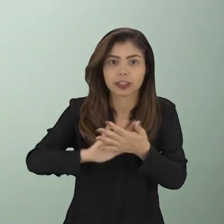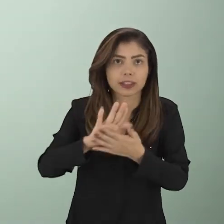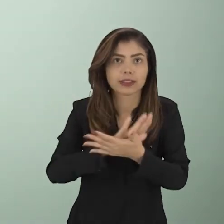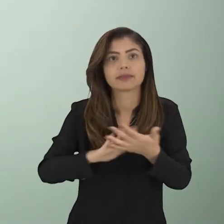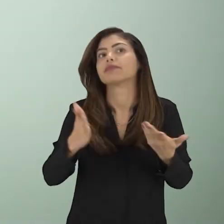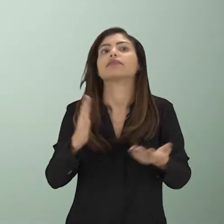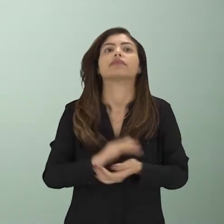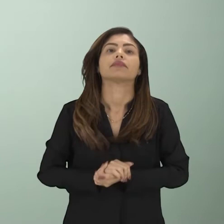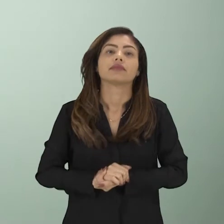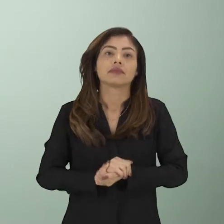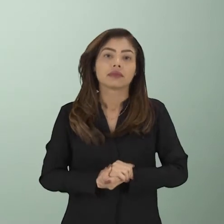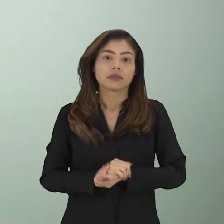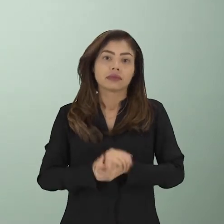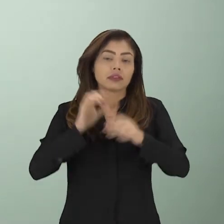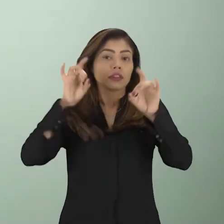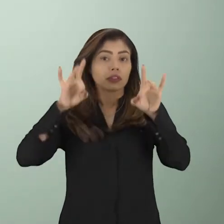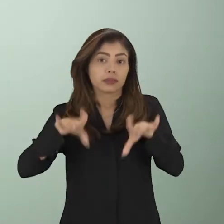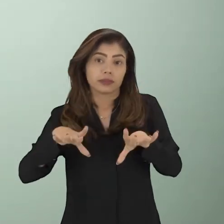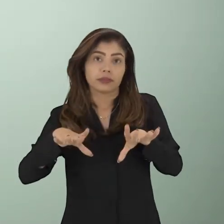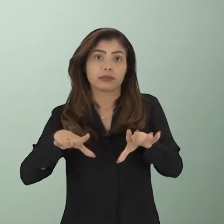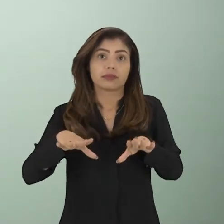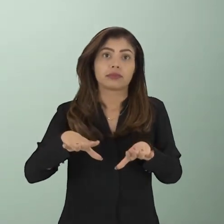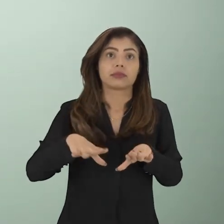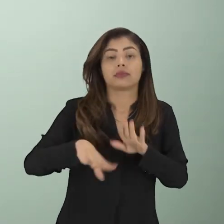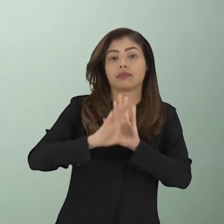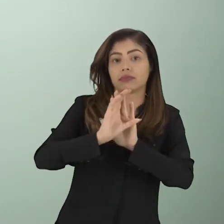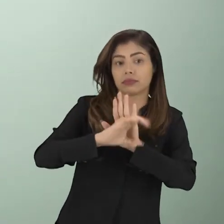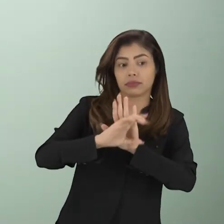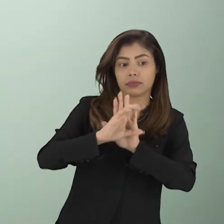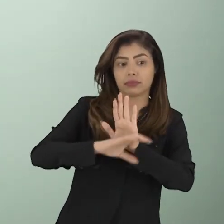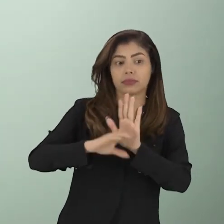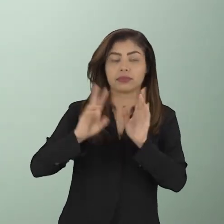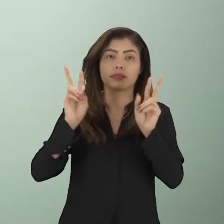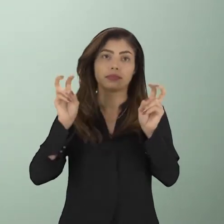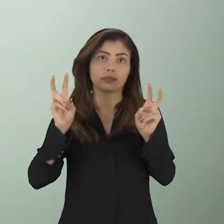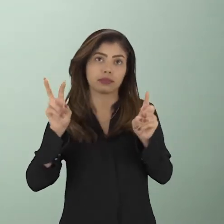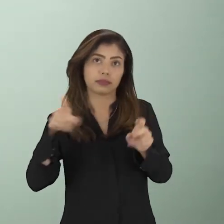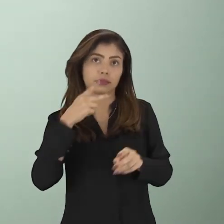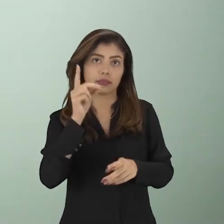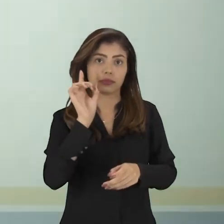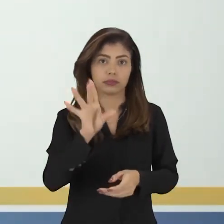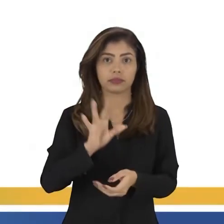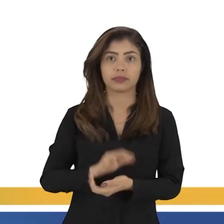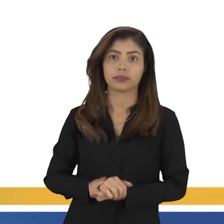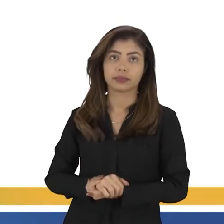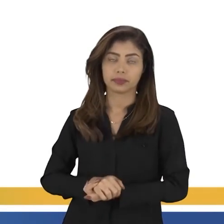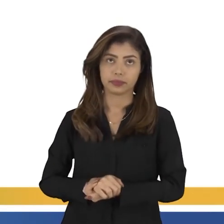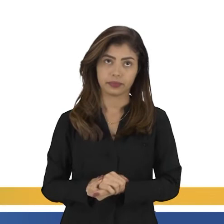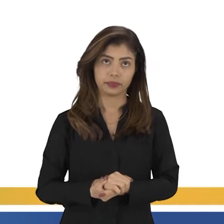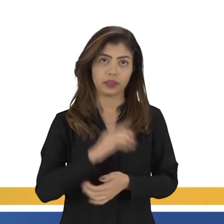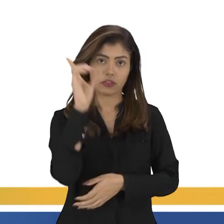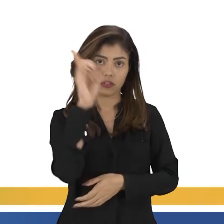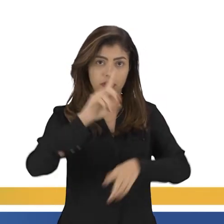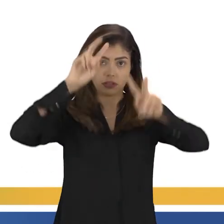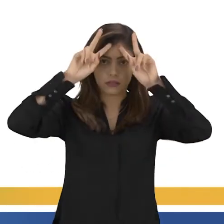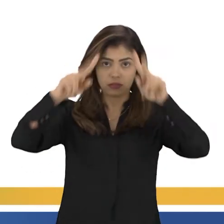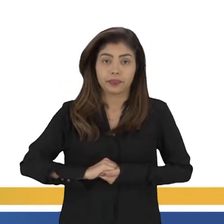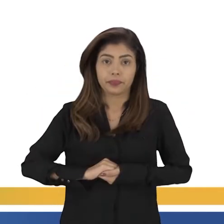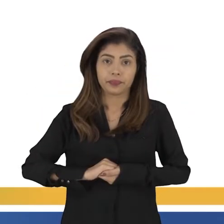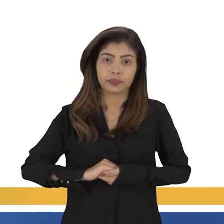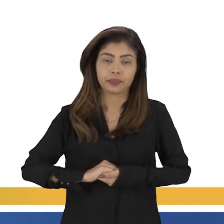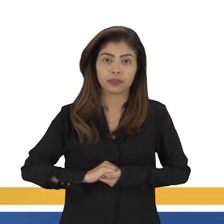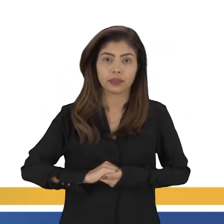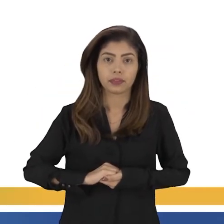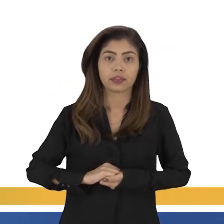século XXI. Gente, o nosso último tema, eu não poderia deixar de falar sobre isso, direitos